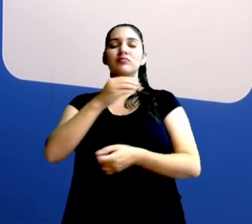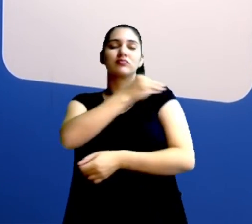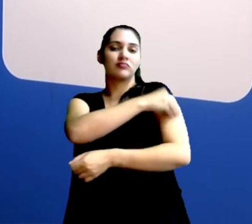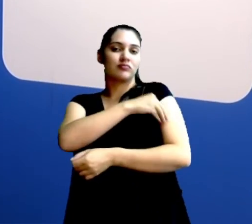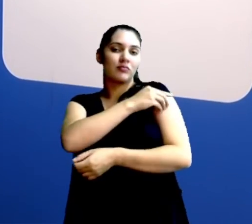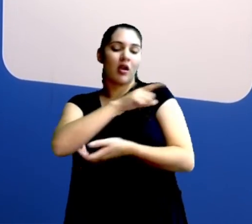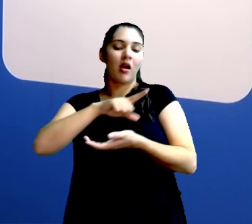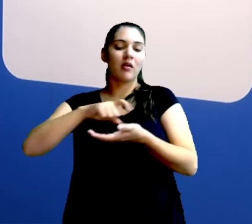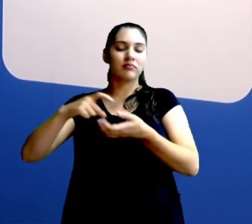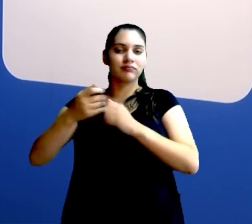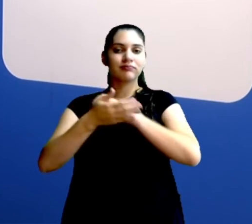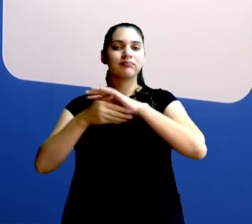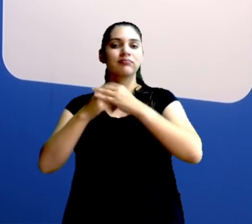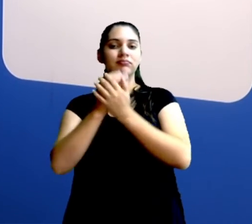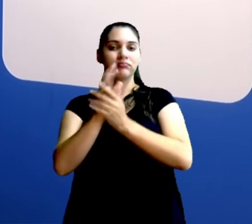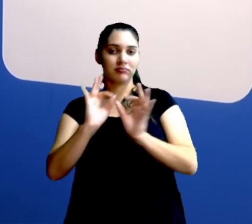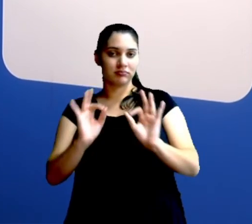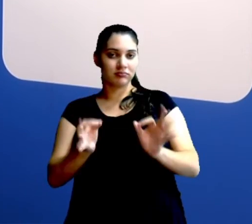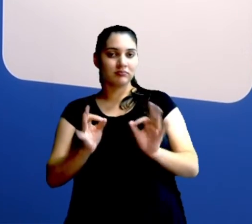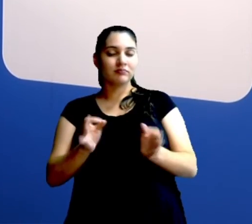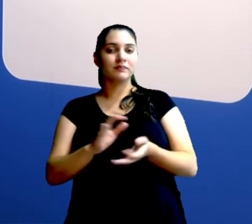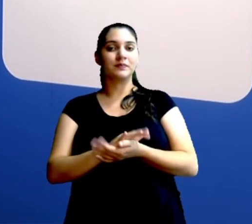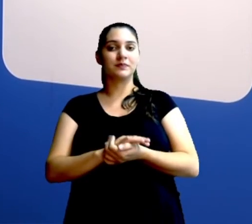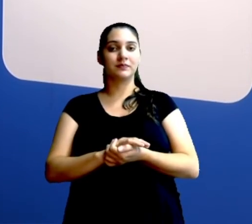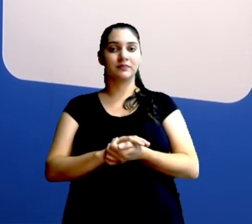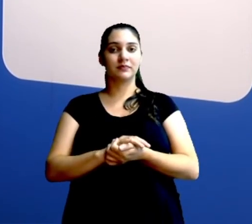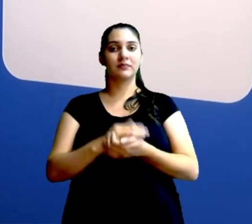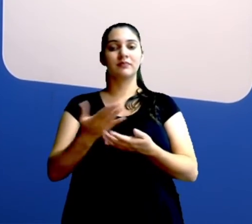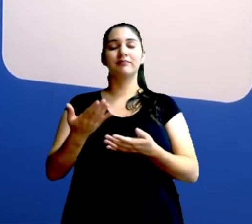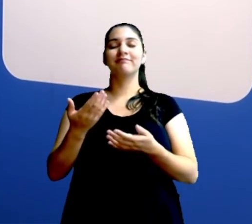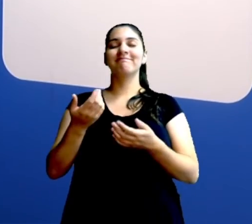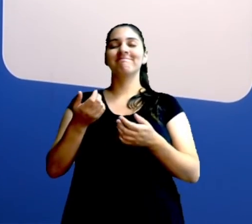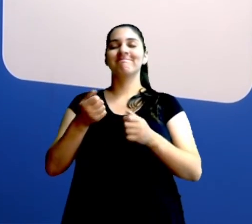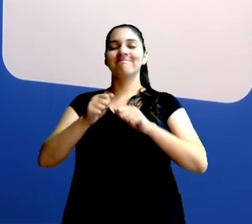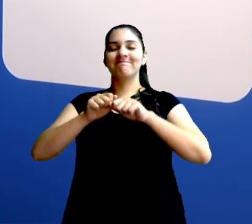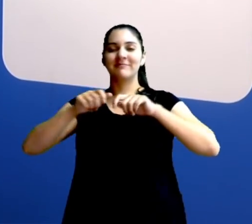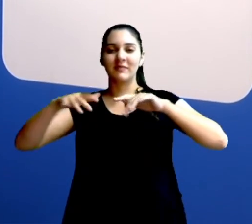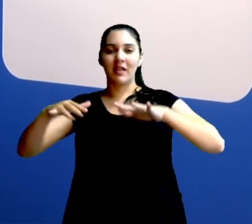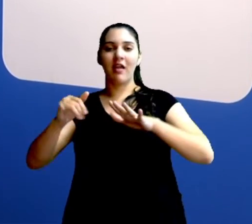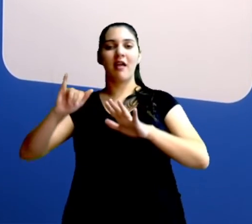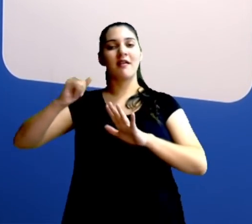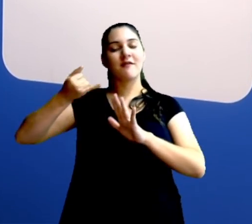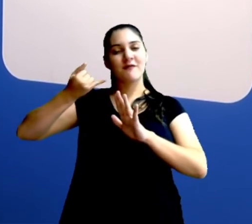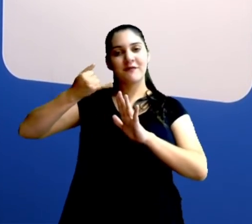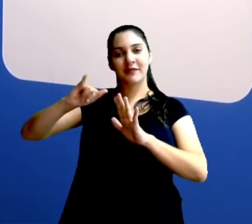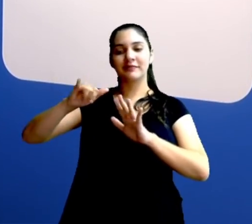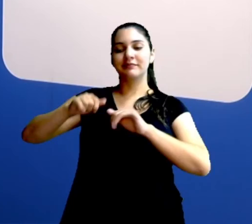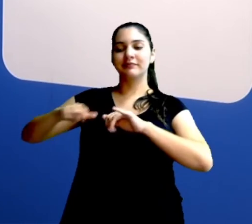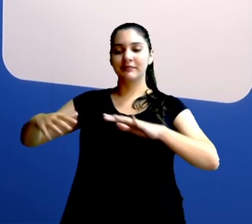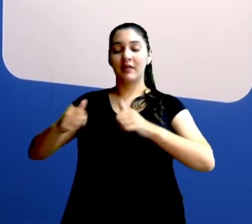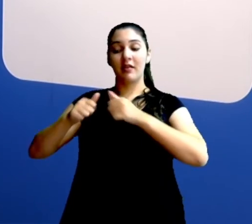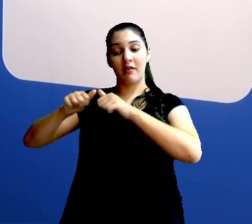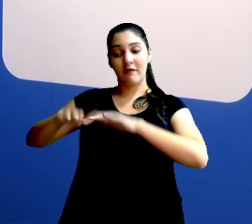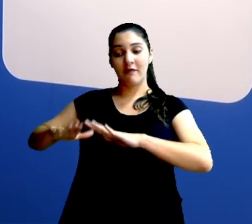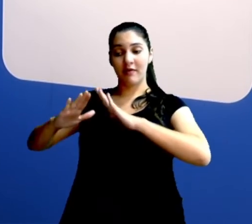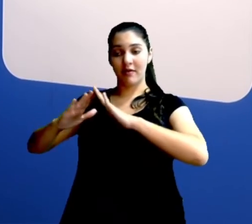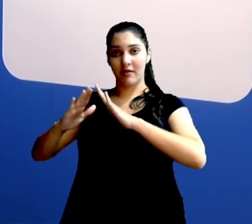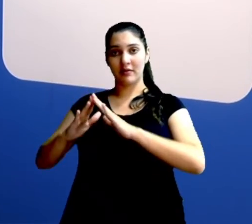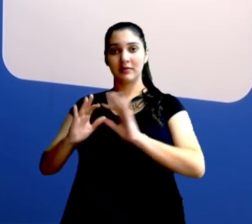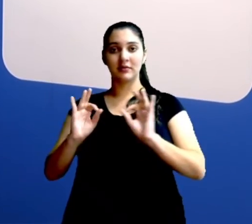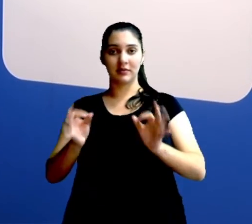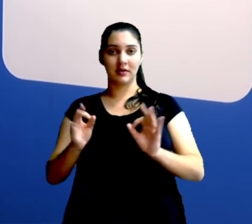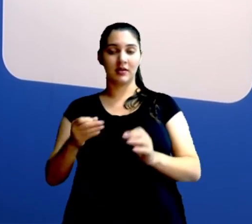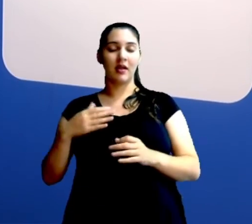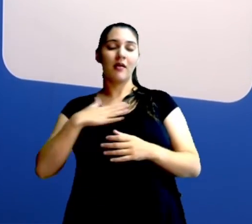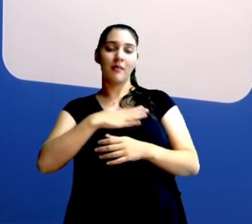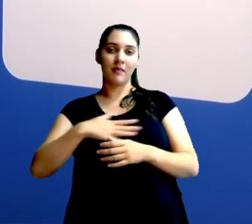álcool direitinho, tá certo? E não aglomerem, se possível fiquem em casa. E é isso, gente.